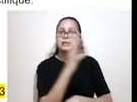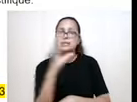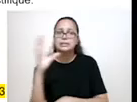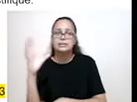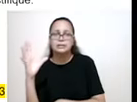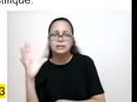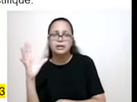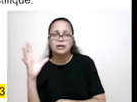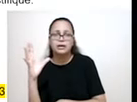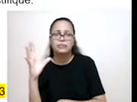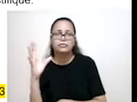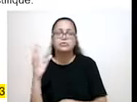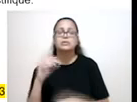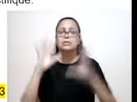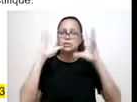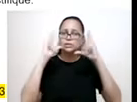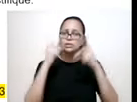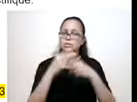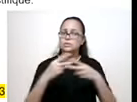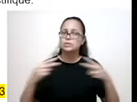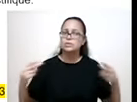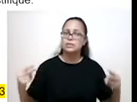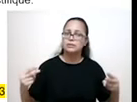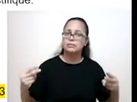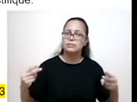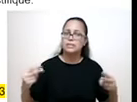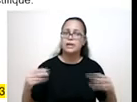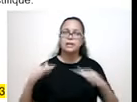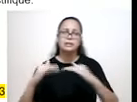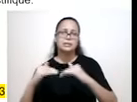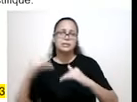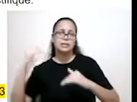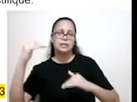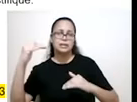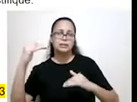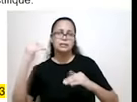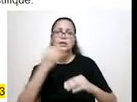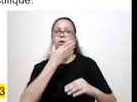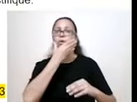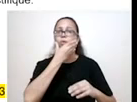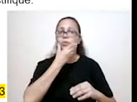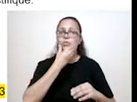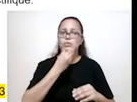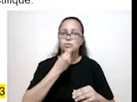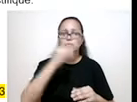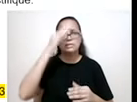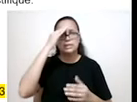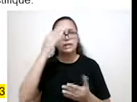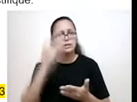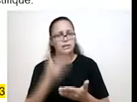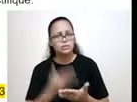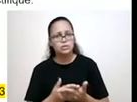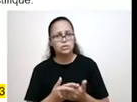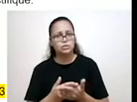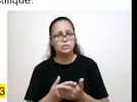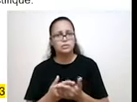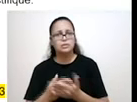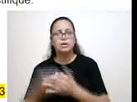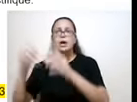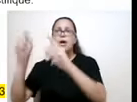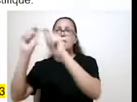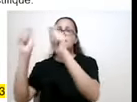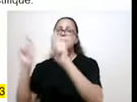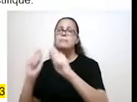homens, creia-me, moldam-se. Pois pode-se demonstrar que não existe animal mais selvagem